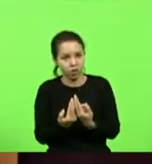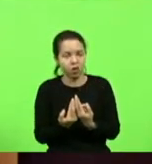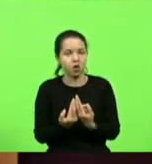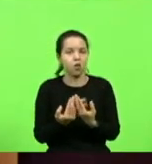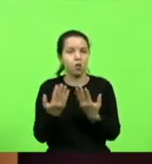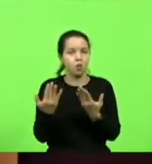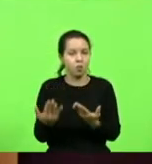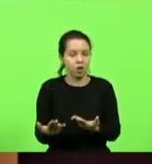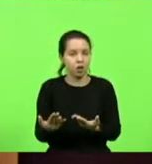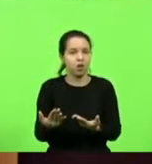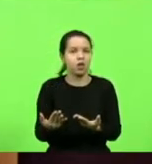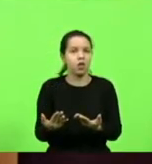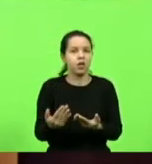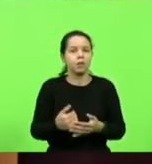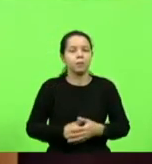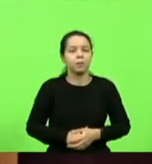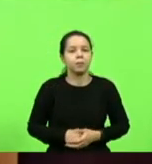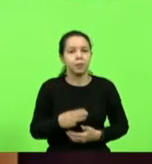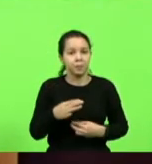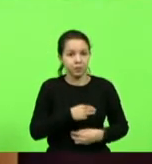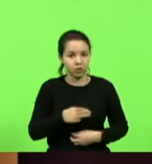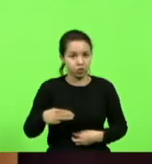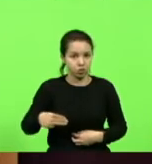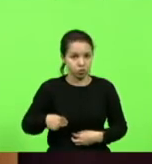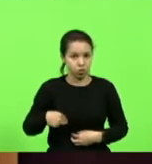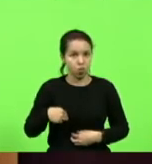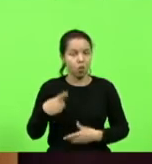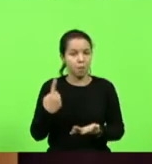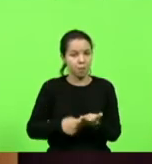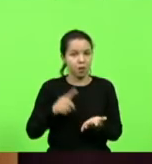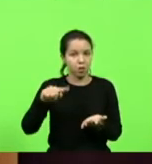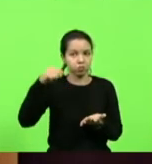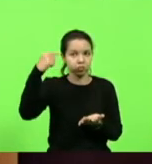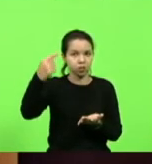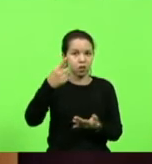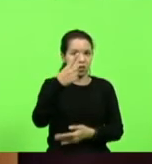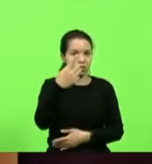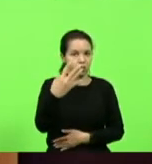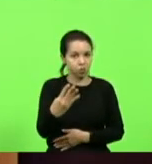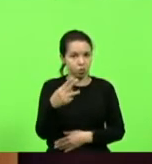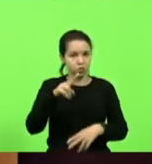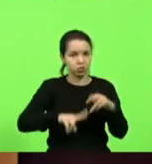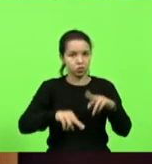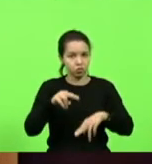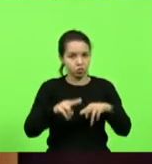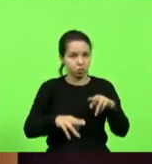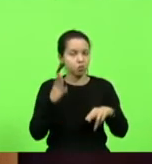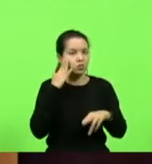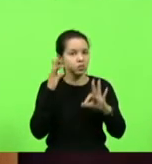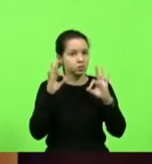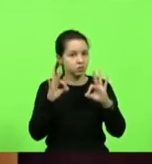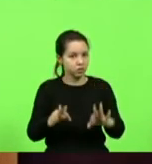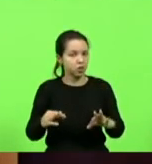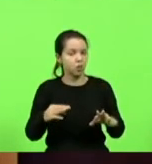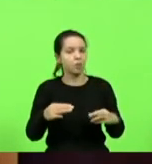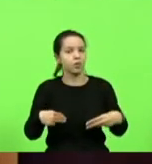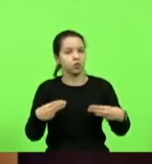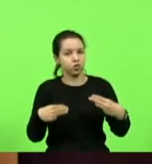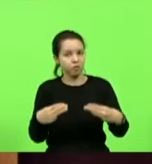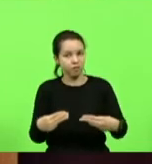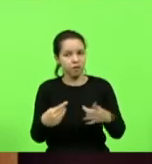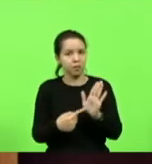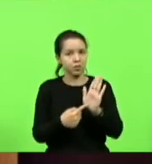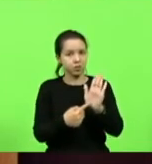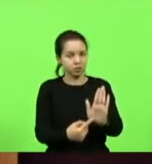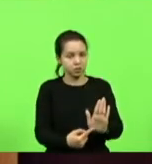e ficou marcada para 14 de junho. Tenho certeza que o Ministério vai apresentar caminhos para o desenvolvimento